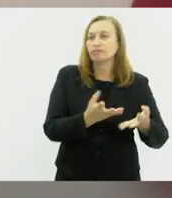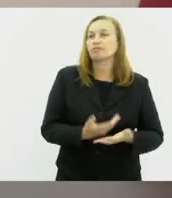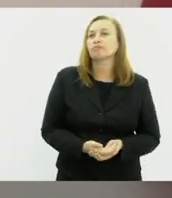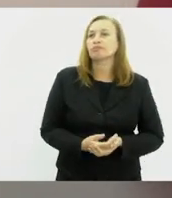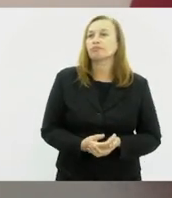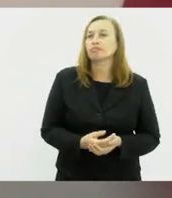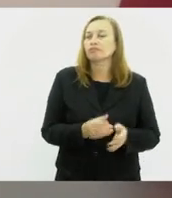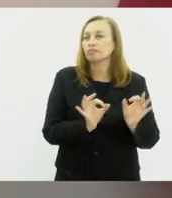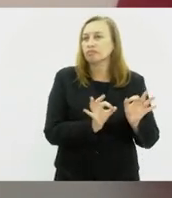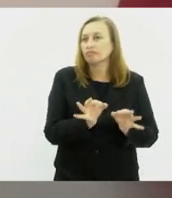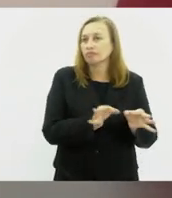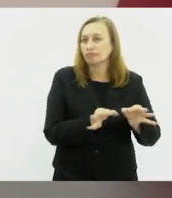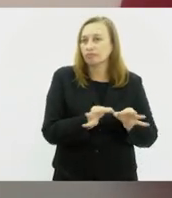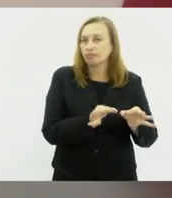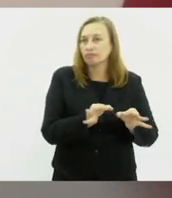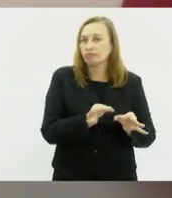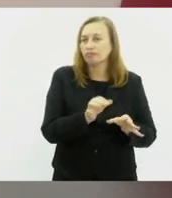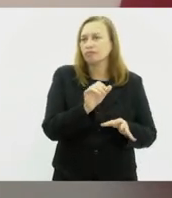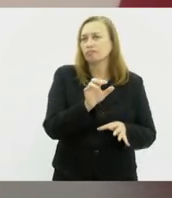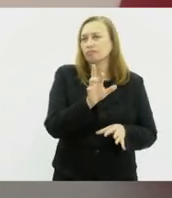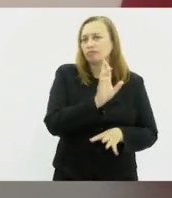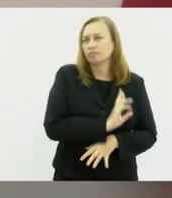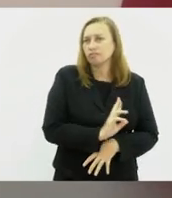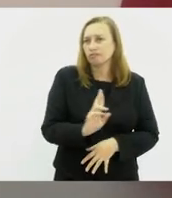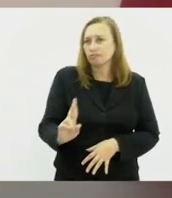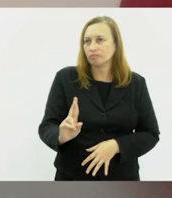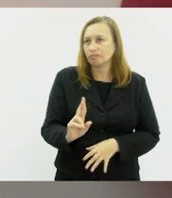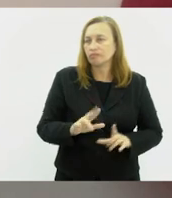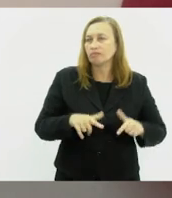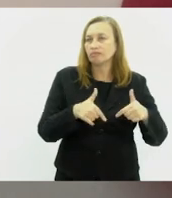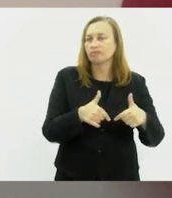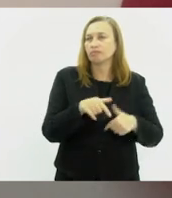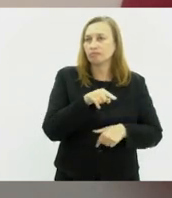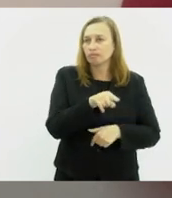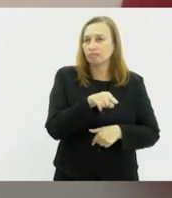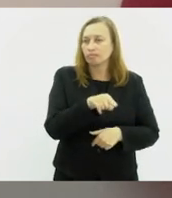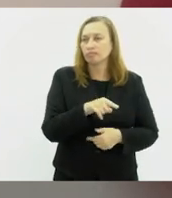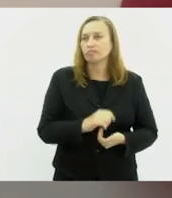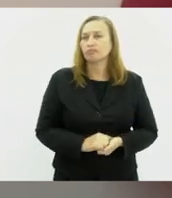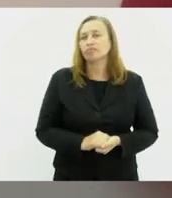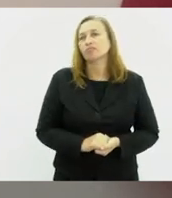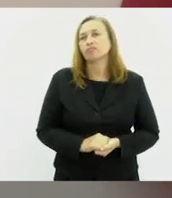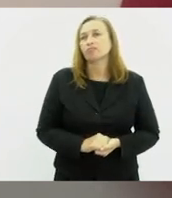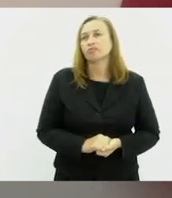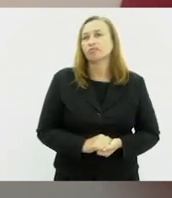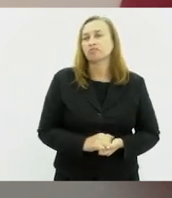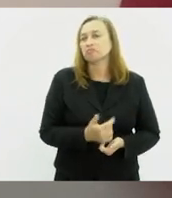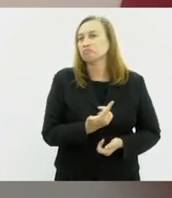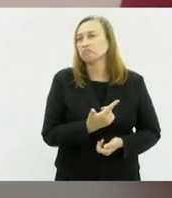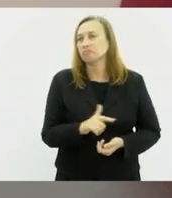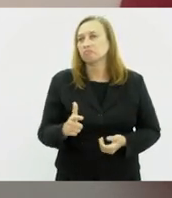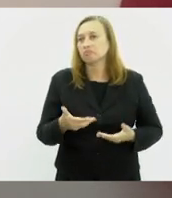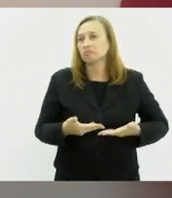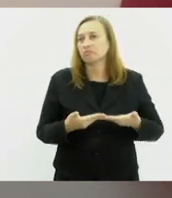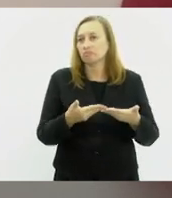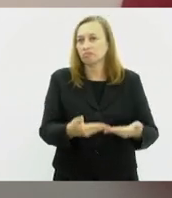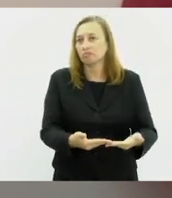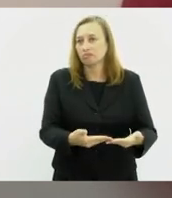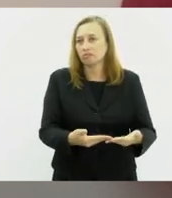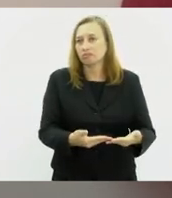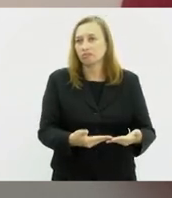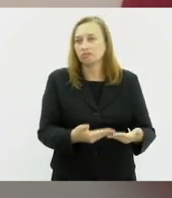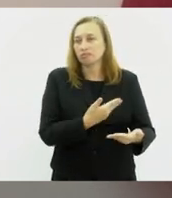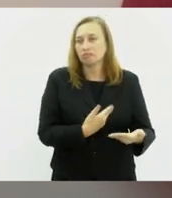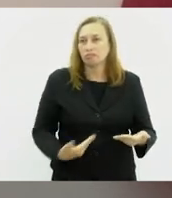eh essencialmente religiosas né E que atuam ali na ponta muitas vezes onde não há oferta de serviço